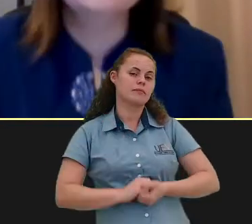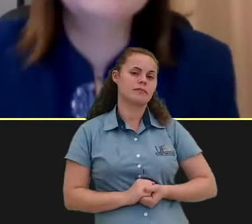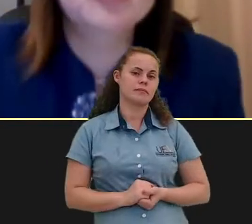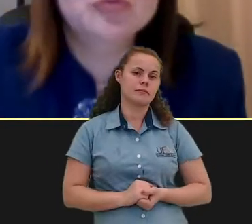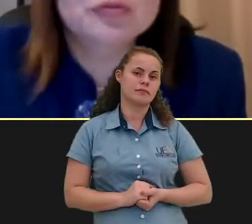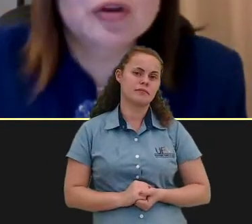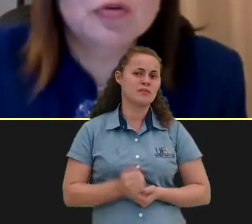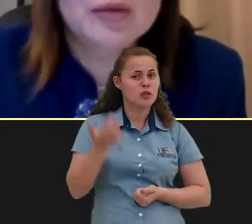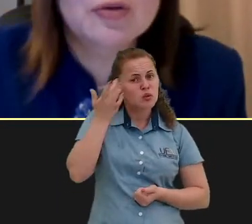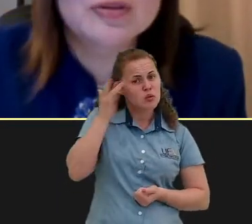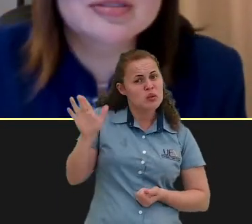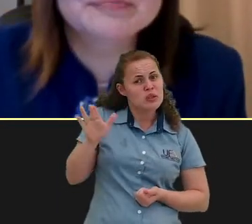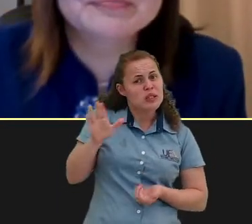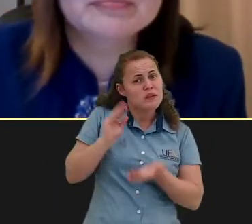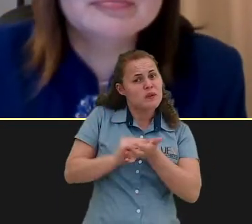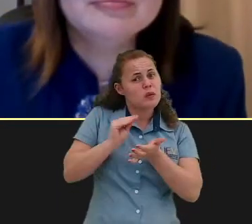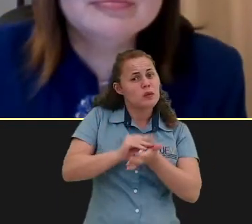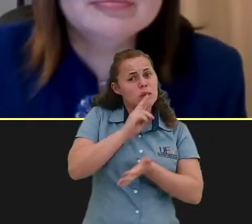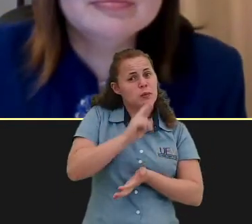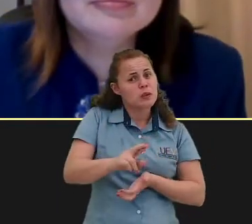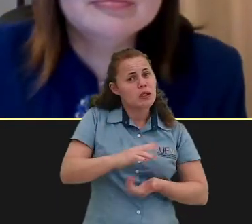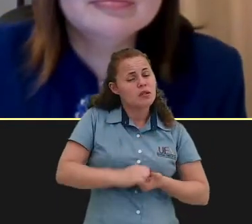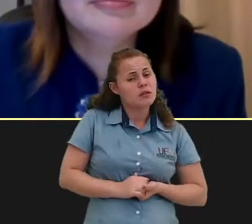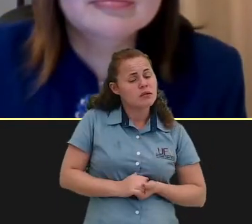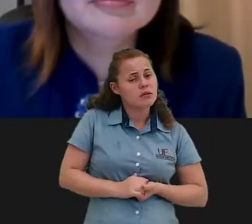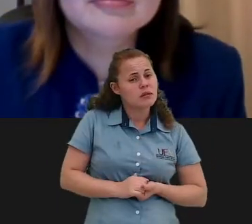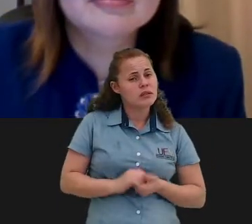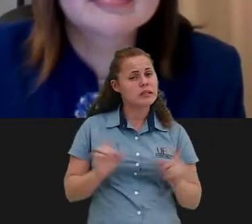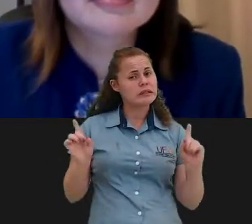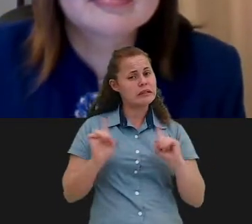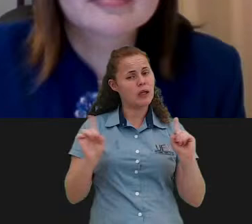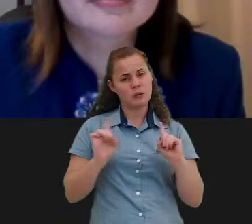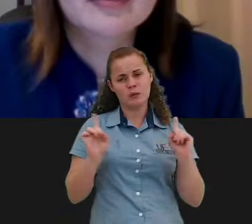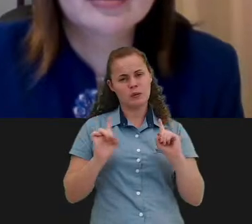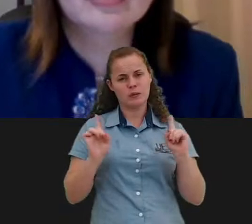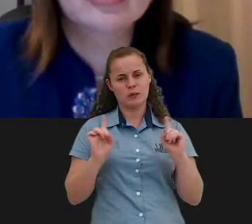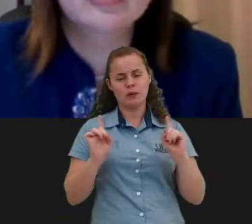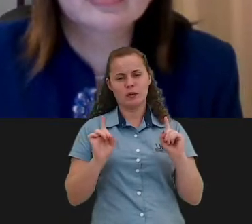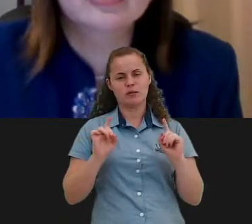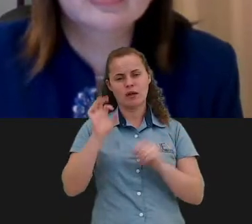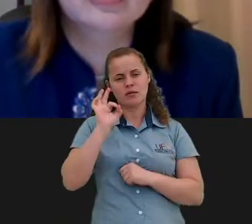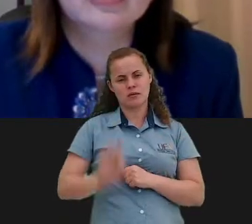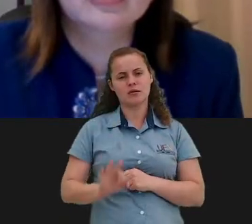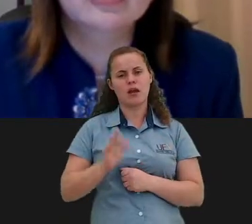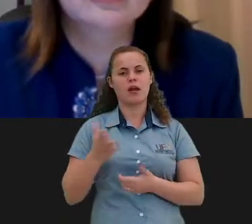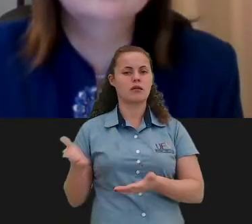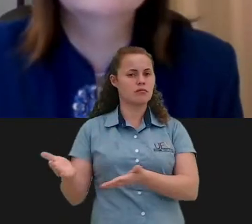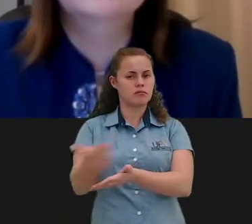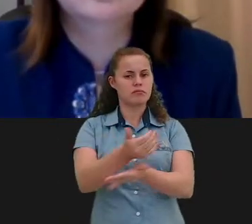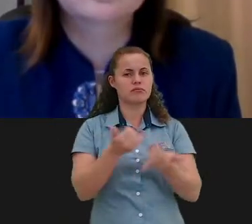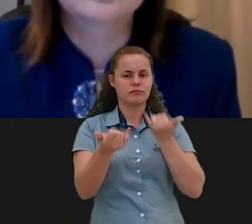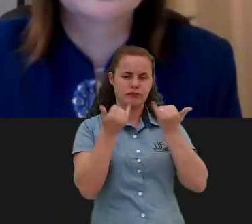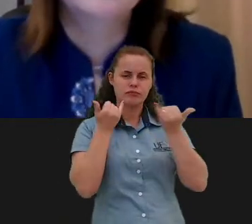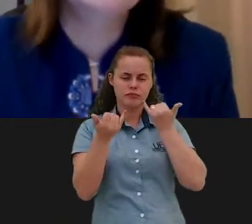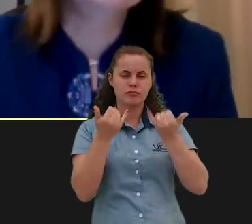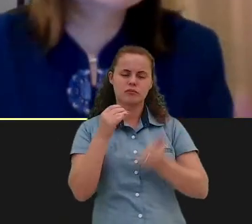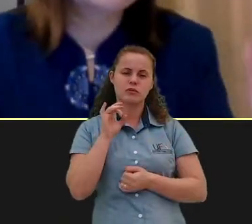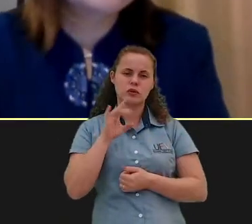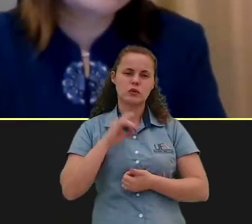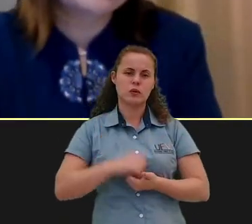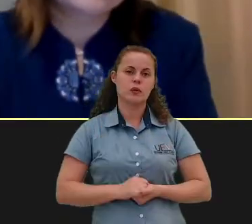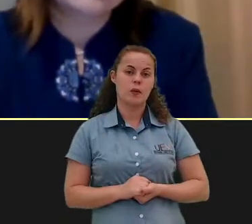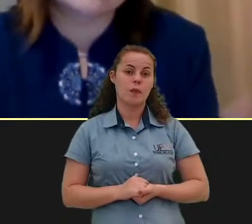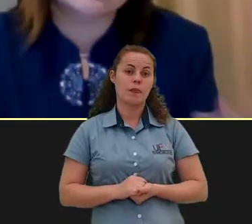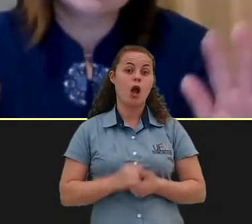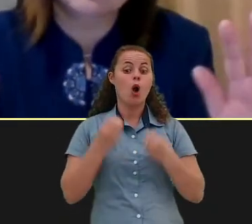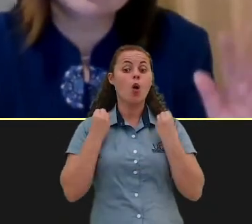Não sei se me faltou falar alguma coisa. Não, é isso mesmo, a obtenção desses dados e... Ah, sim,